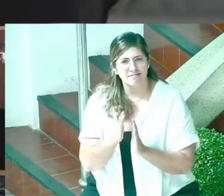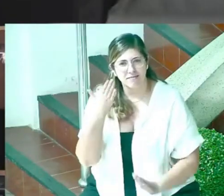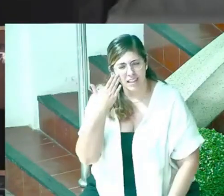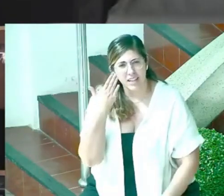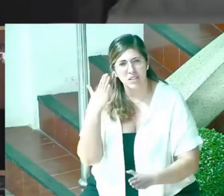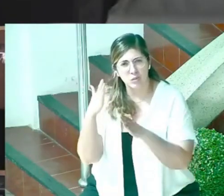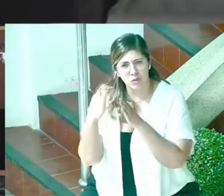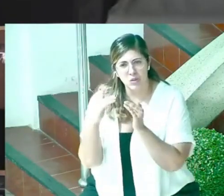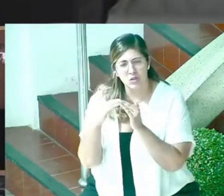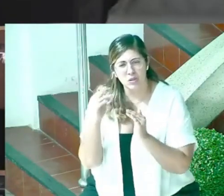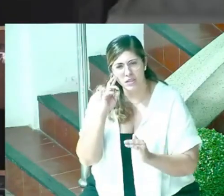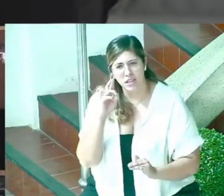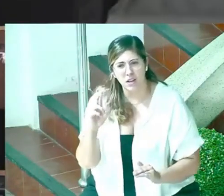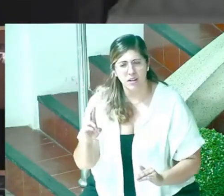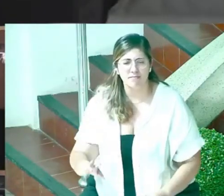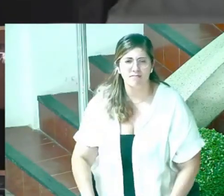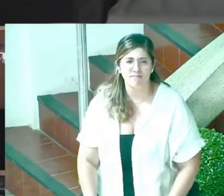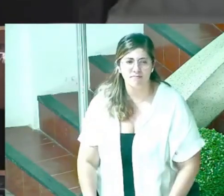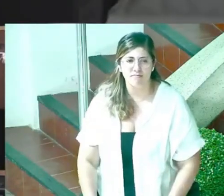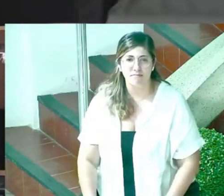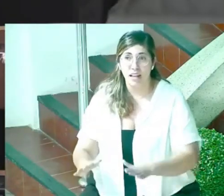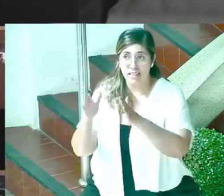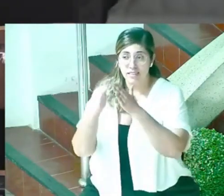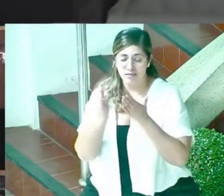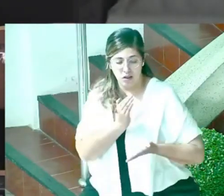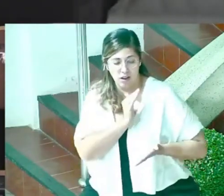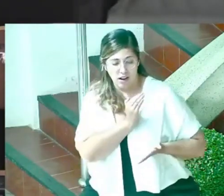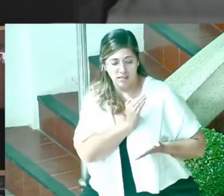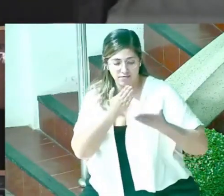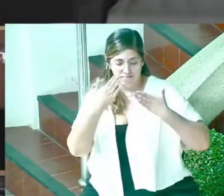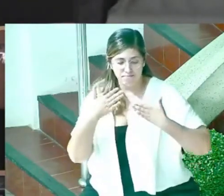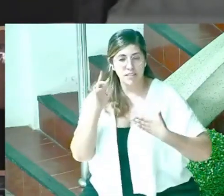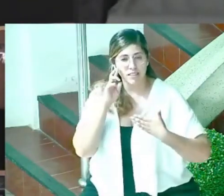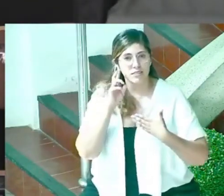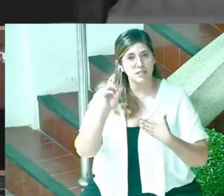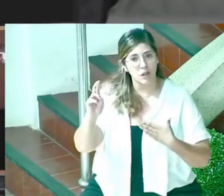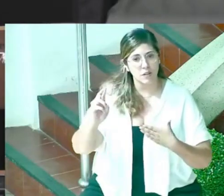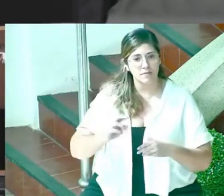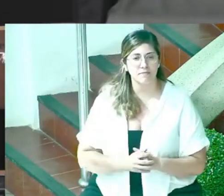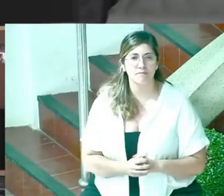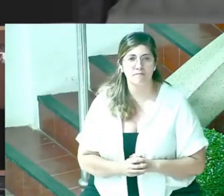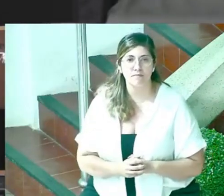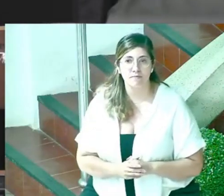mas sentimos como um comichão o desejo de falar mal do outro.